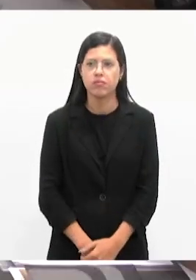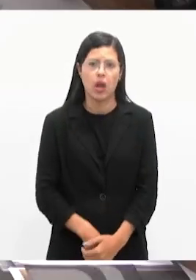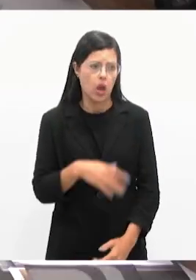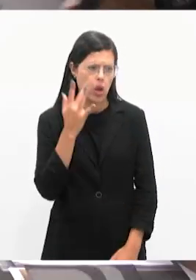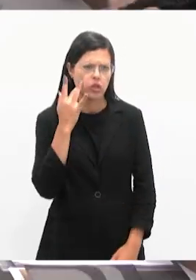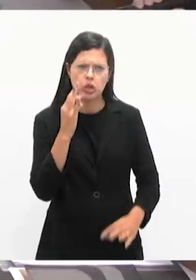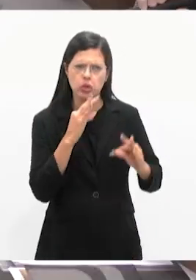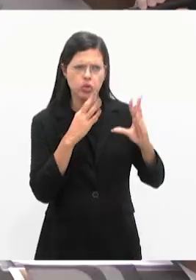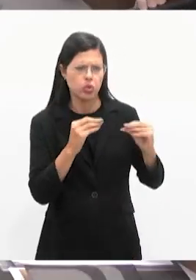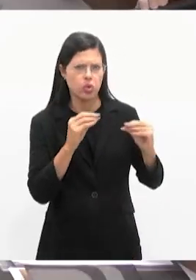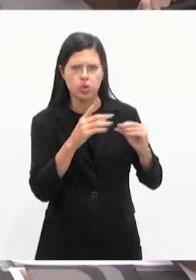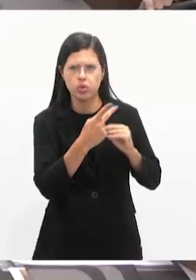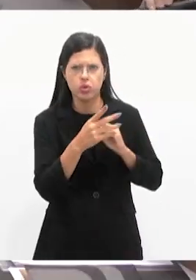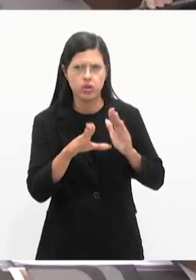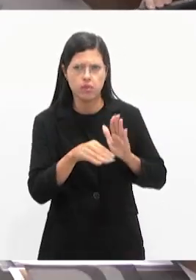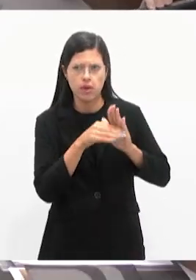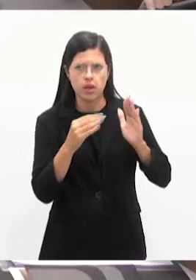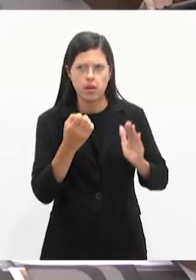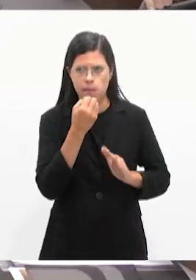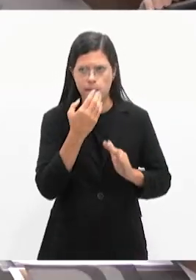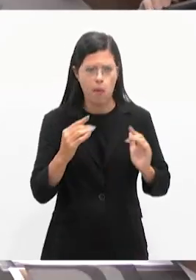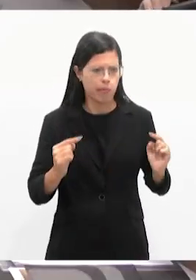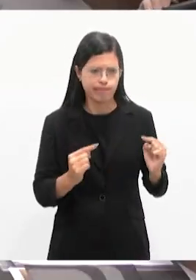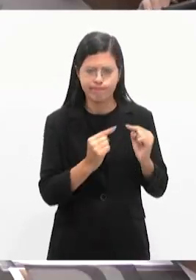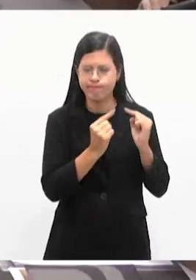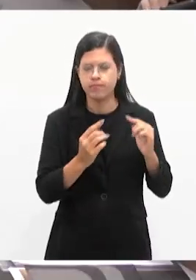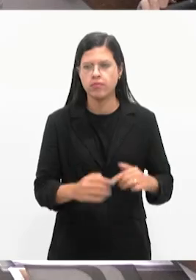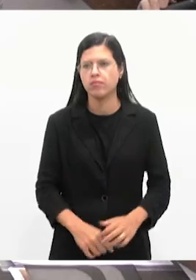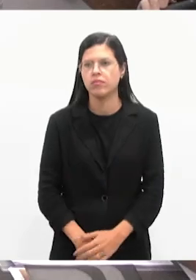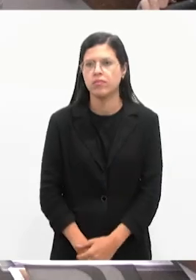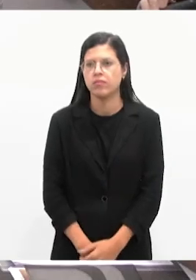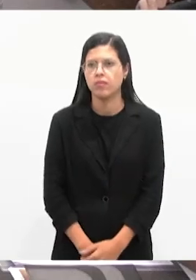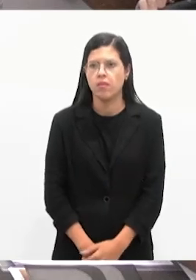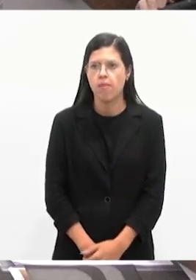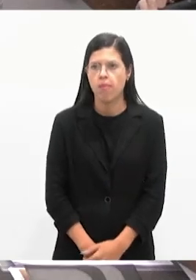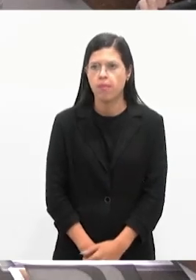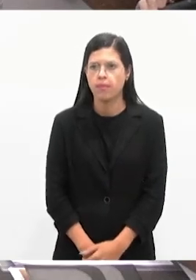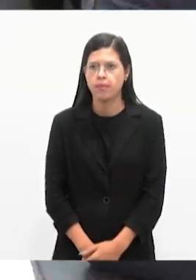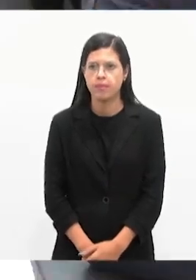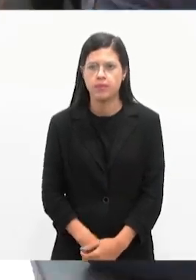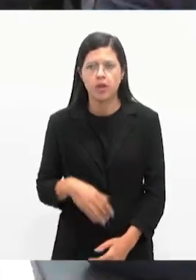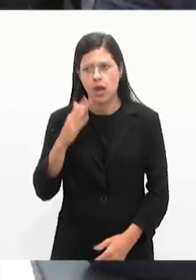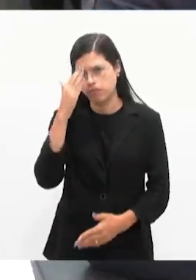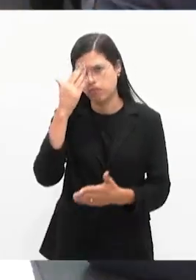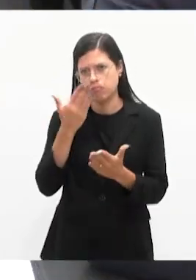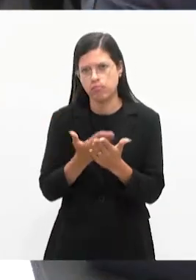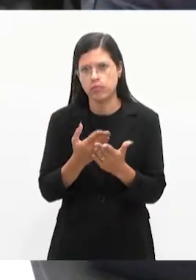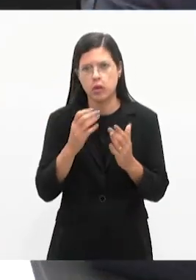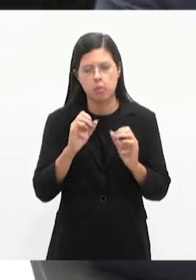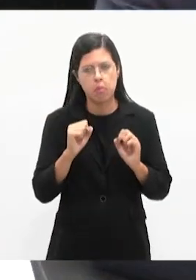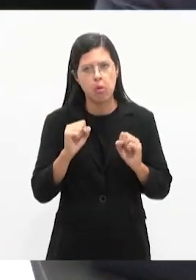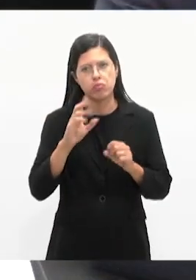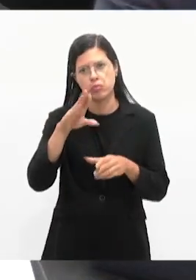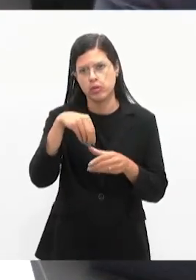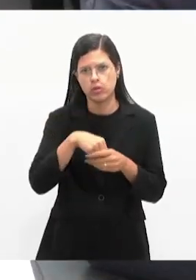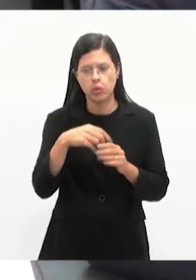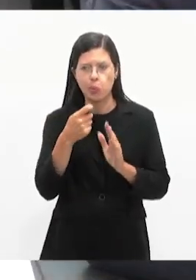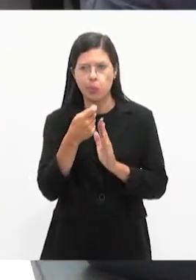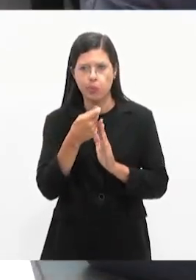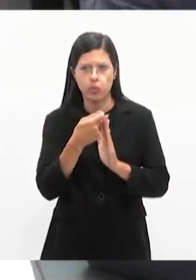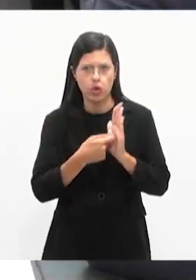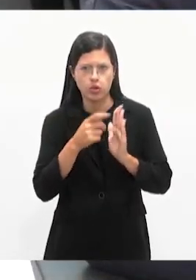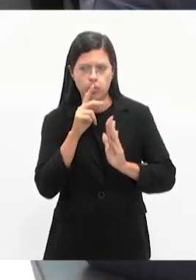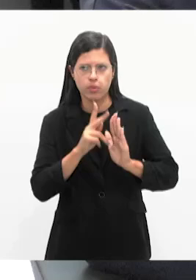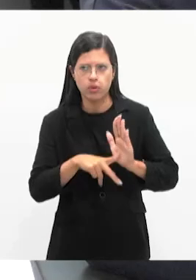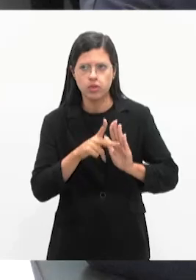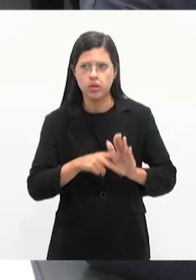emendas pertinentes. São boas, Eu são acho boas. que podem fazer parte do Vamos integral. fazer o seguinte, continua, então, vamos sugerir